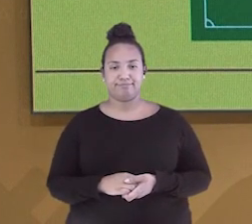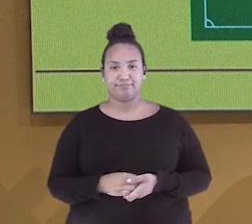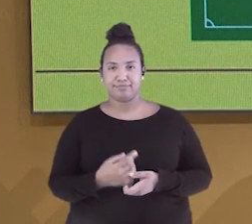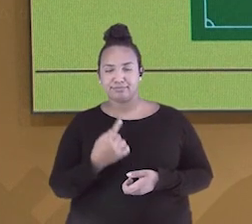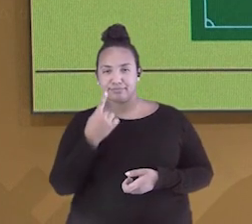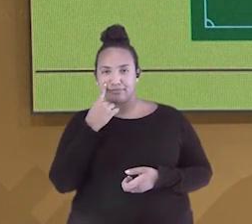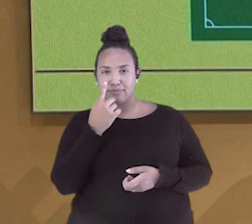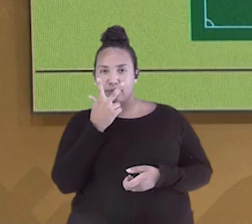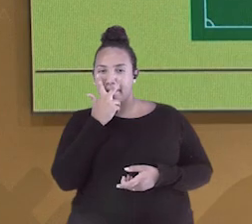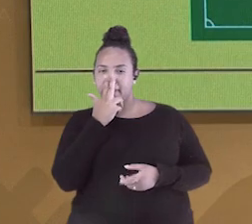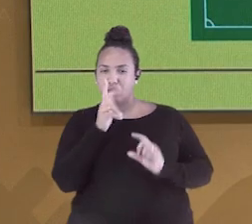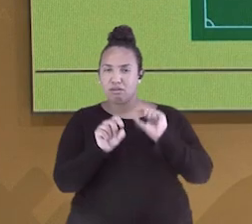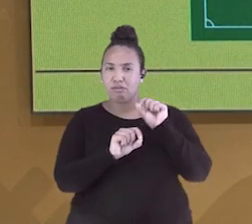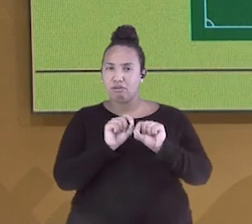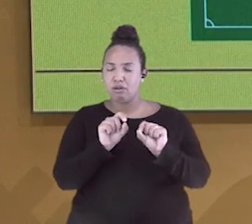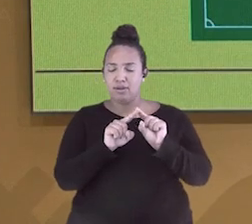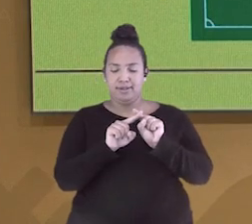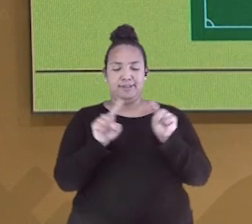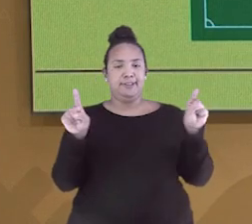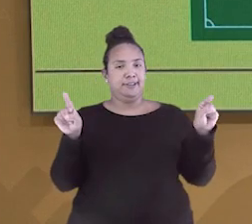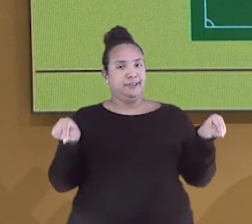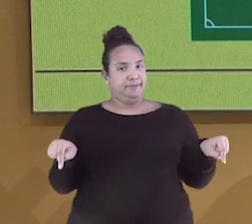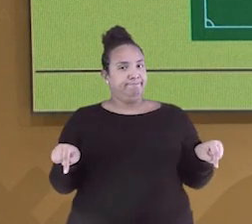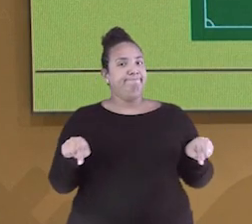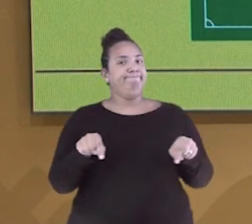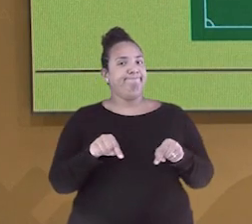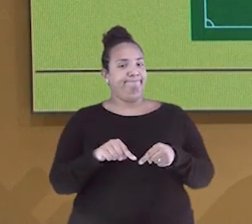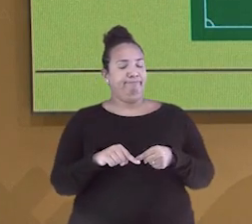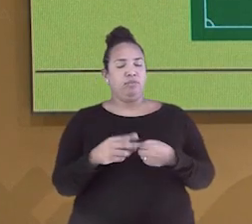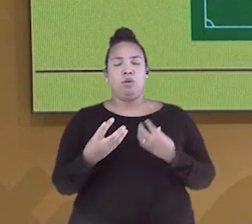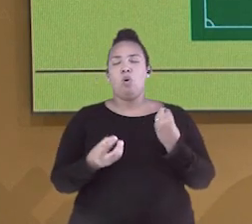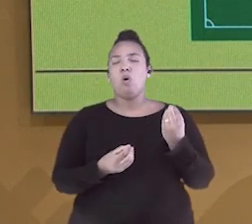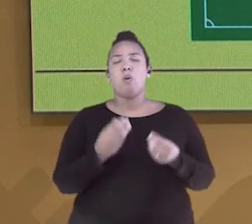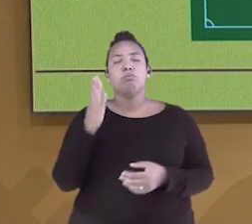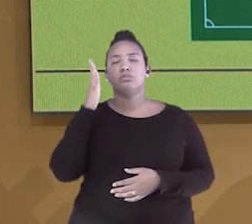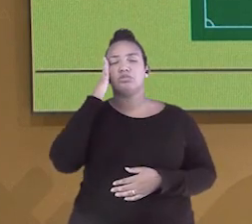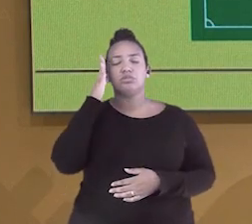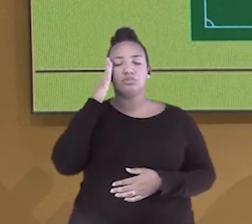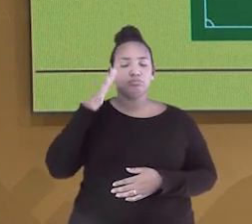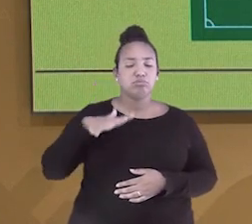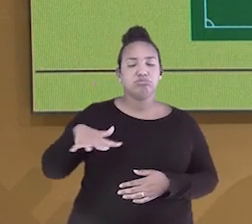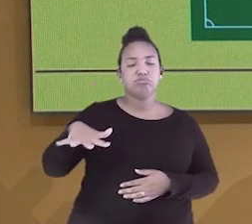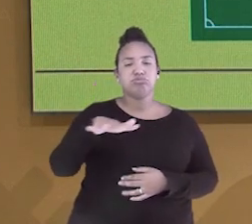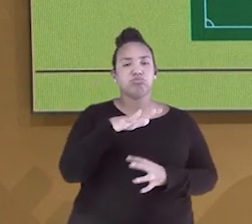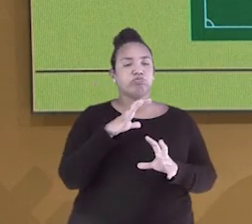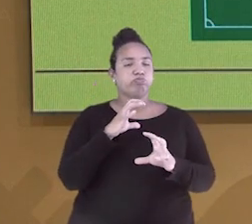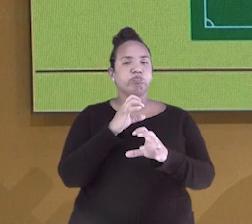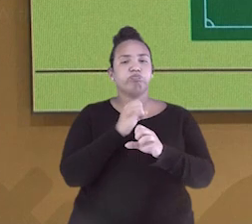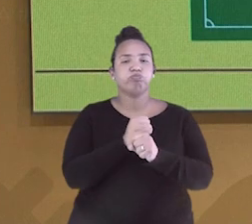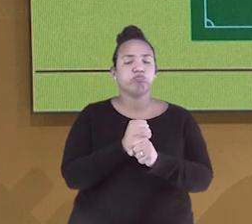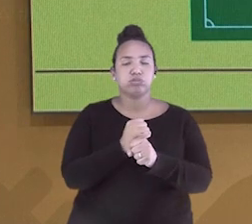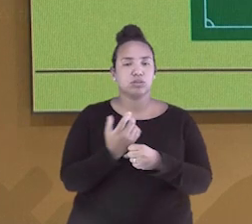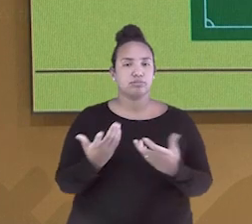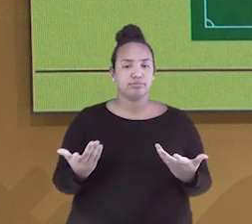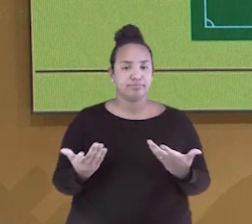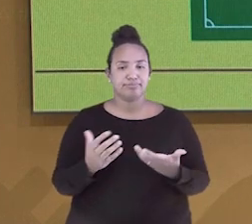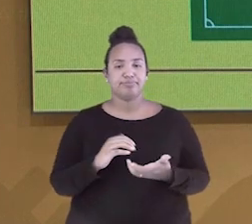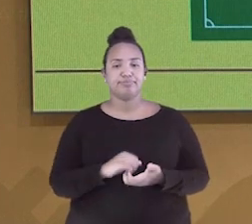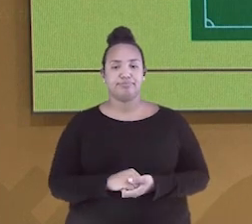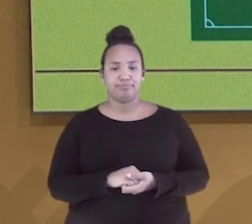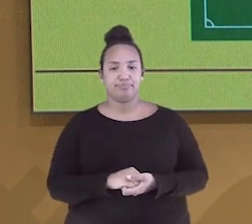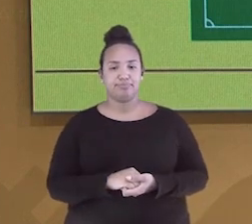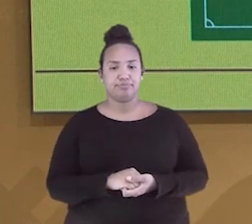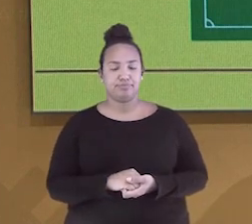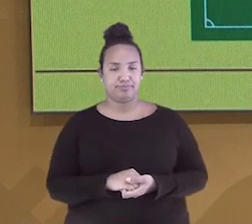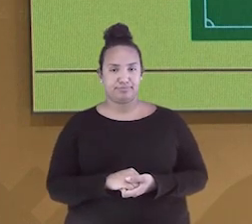de um retângulo. Como podemos saber o tamanho desse campo de futebol? Medindo a